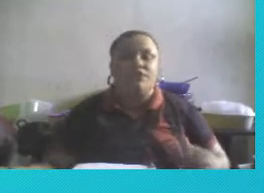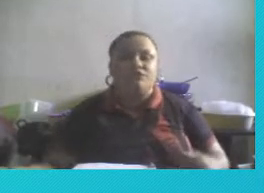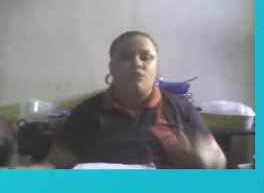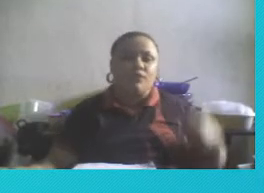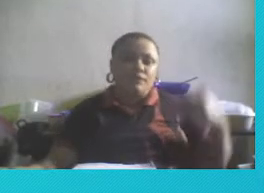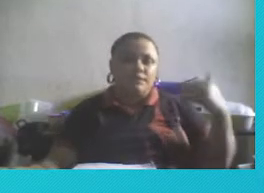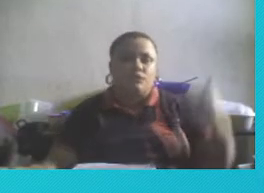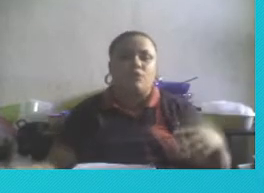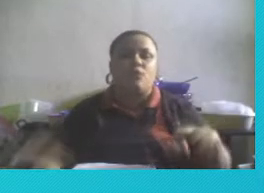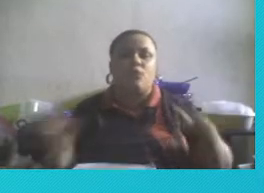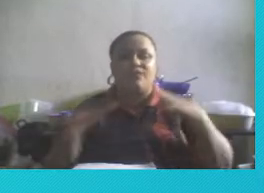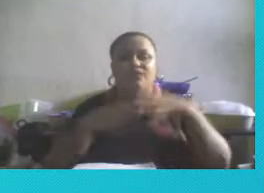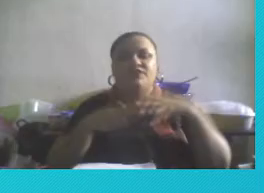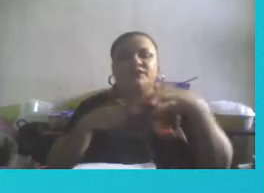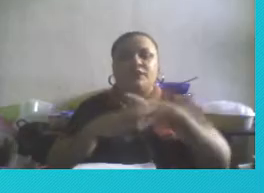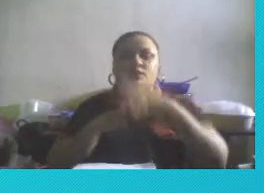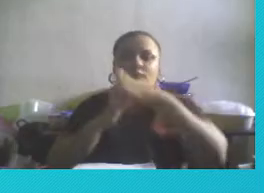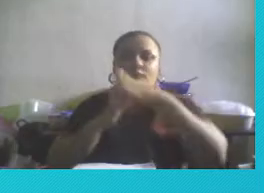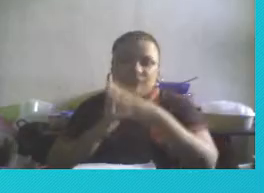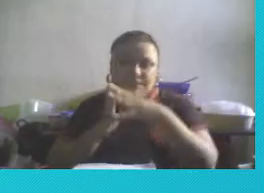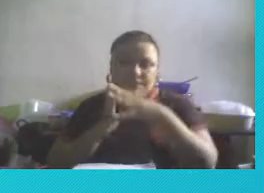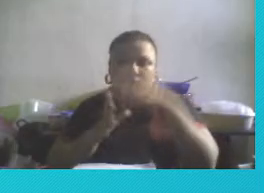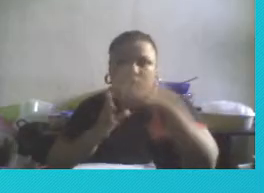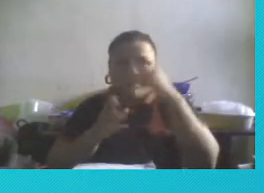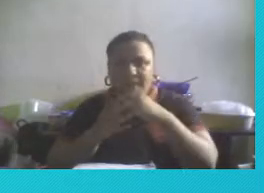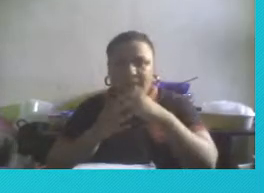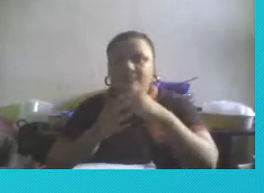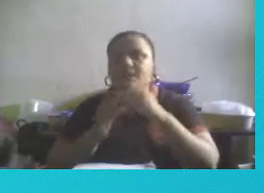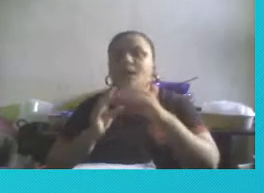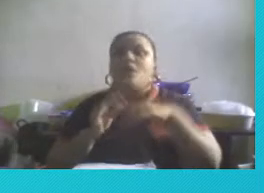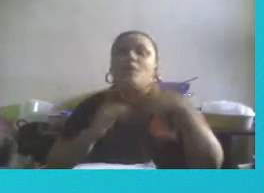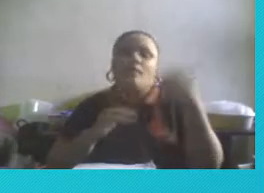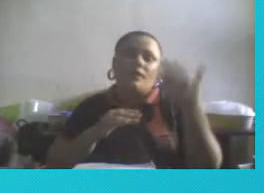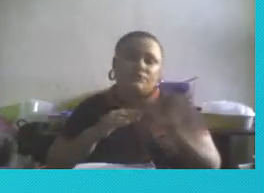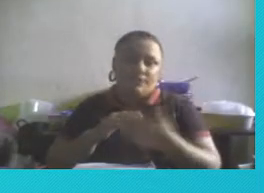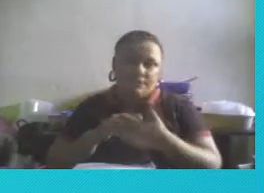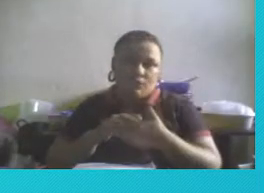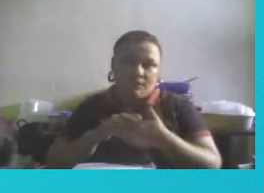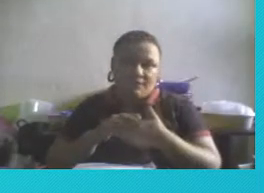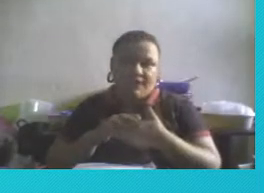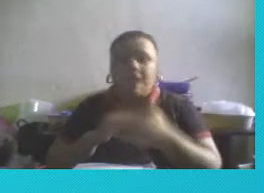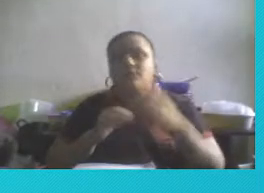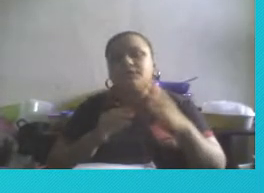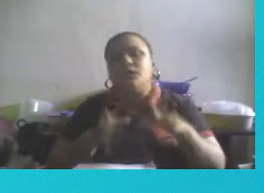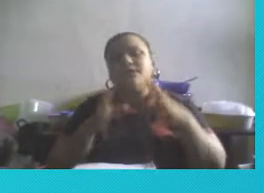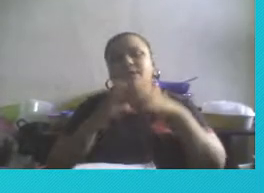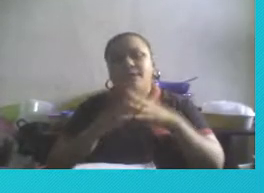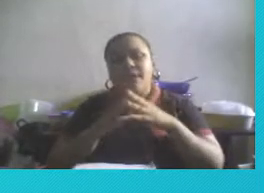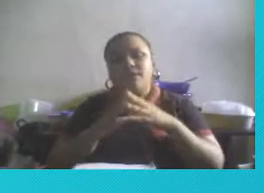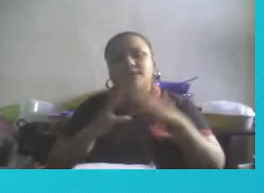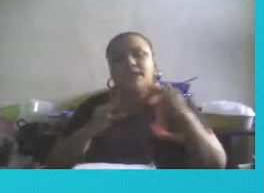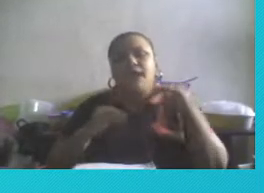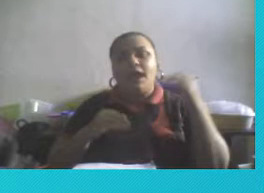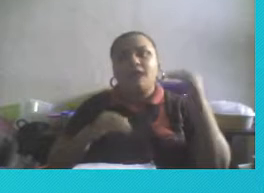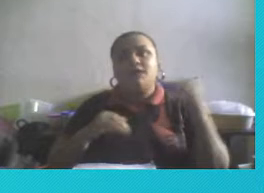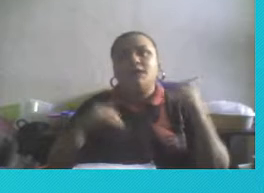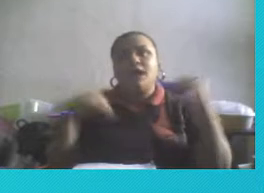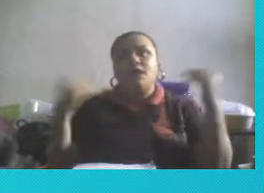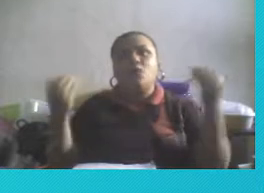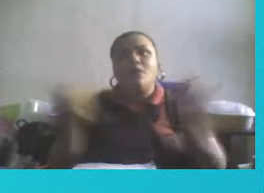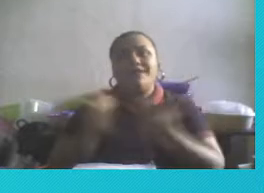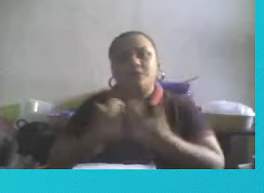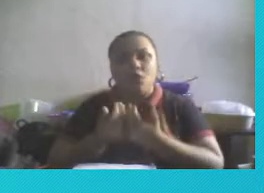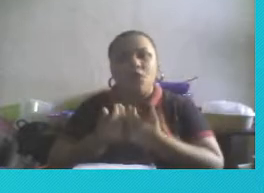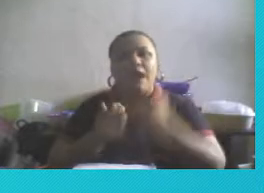sintomas? Gente, quando os sintomas, o Covid, ele tanto pode ter sintomas leves, como pode ter sintomas fracos. Nós sabemos que